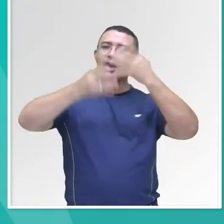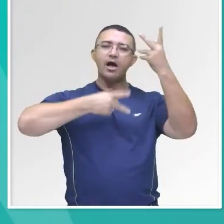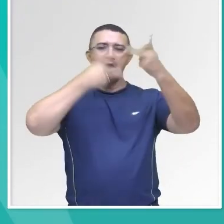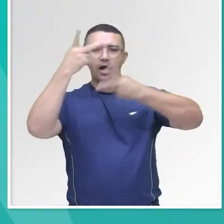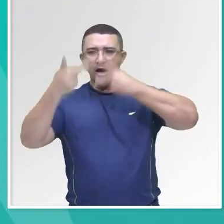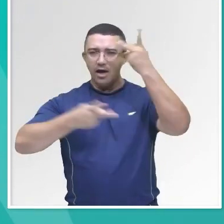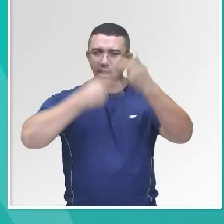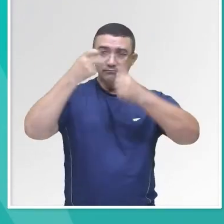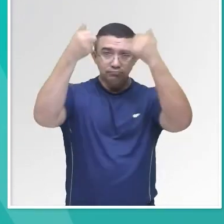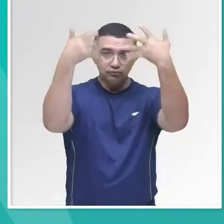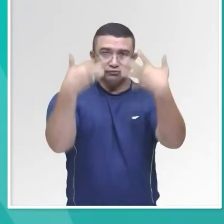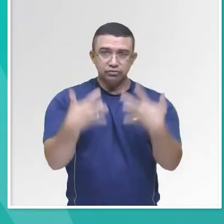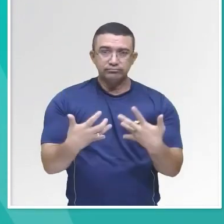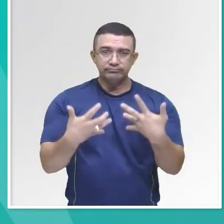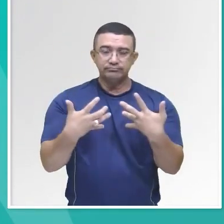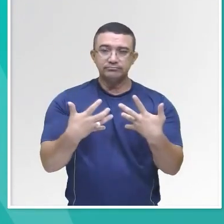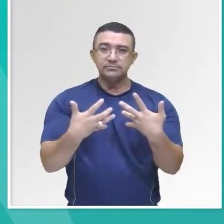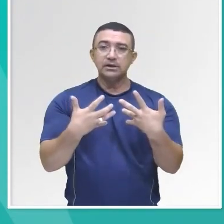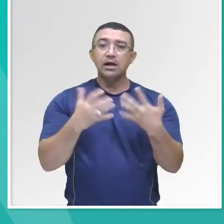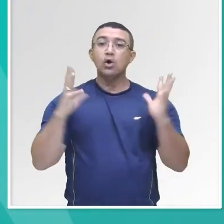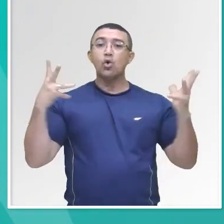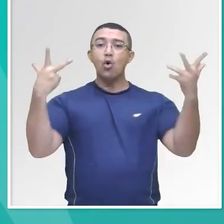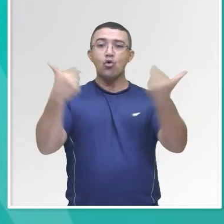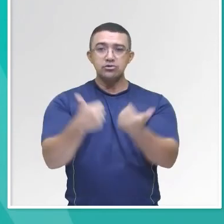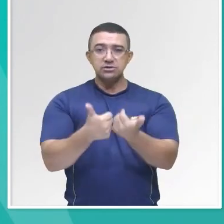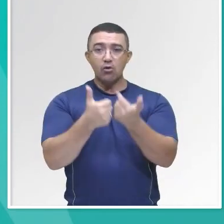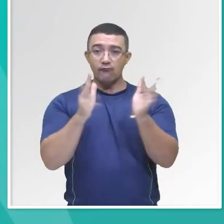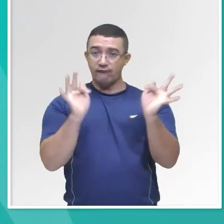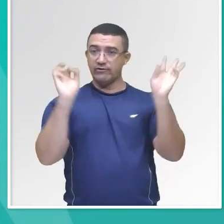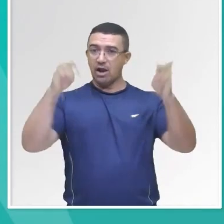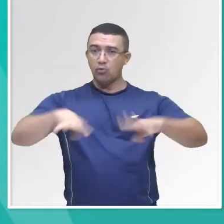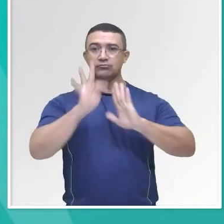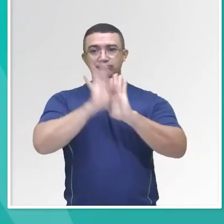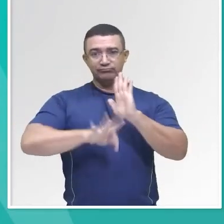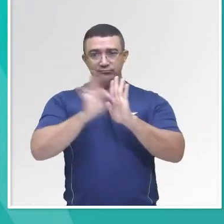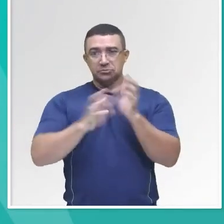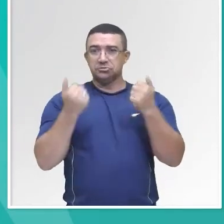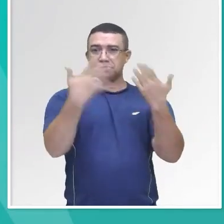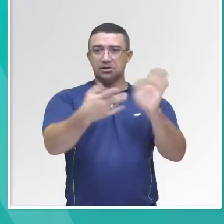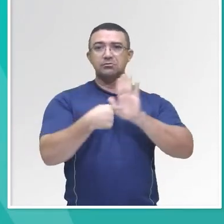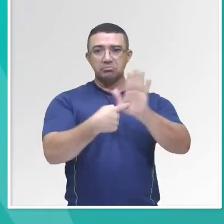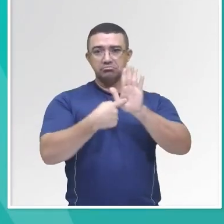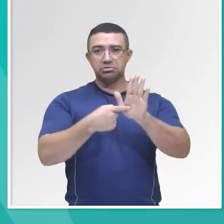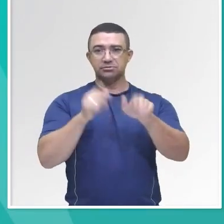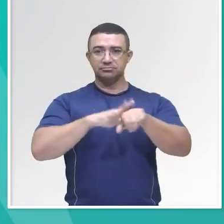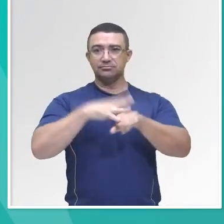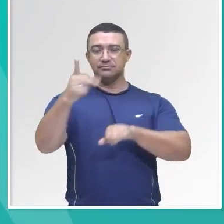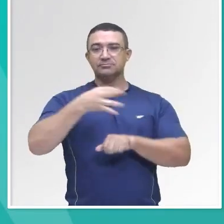aí ele fecha com a conclusão, dando suas sugestões.